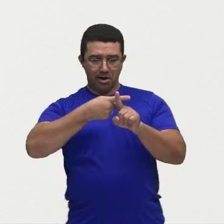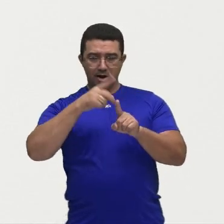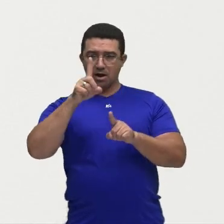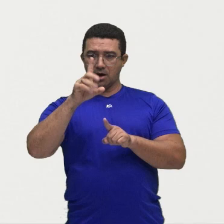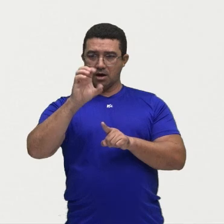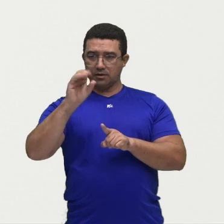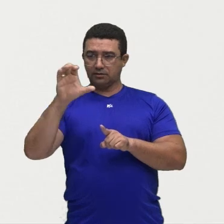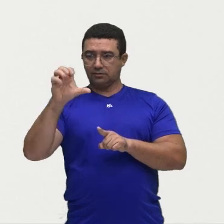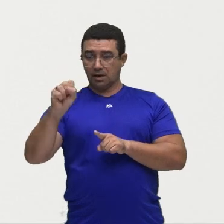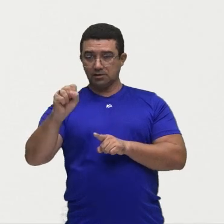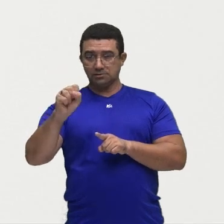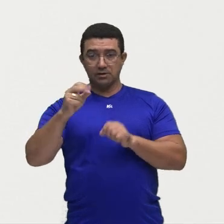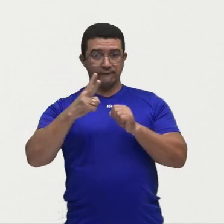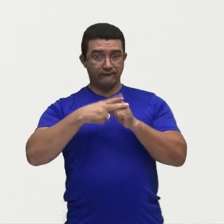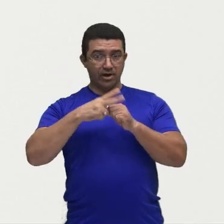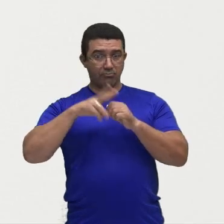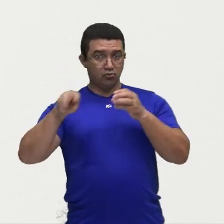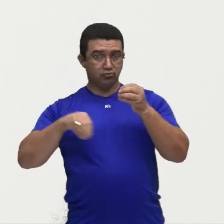auxiliar das.